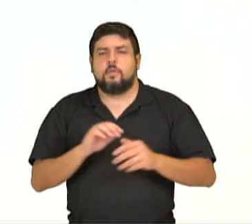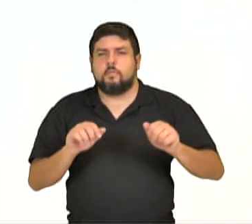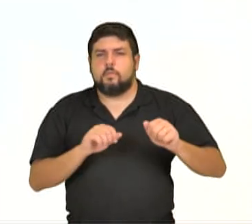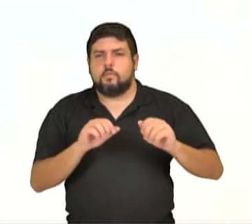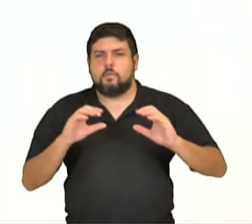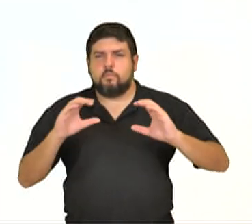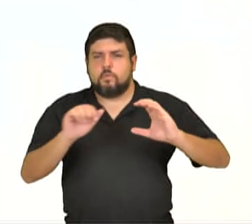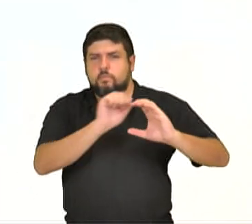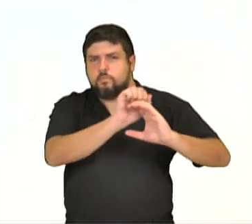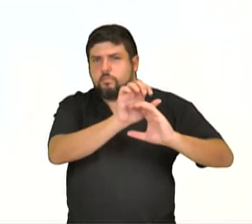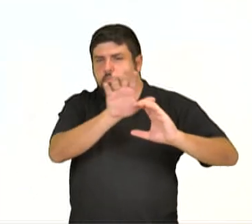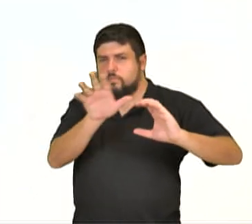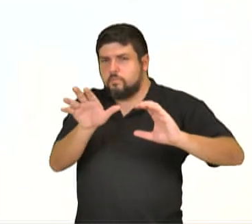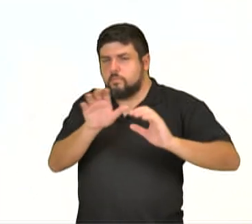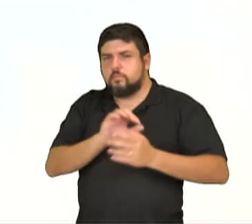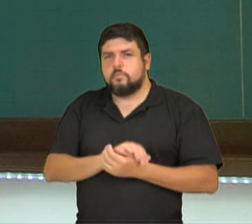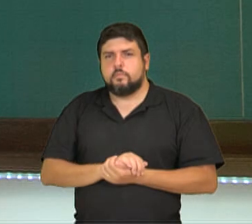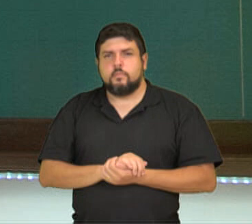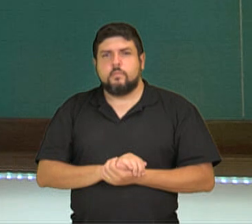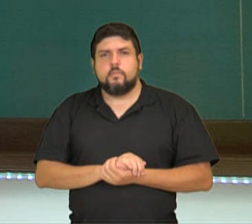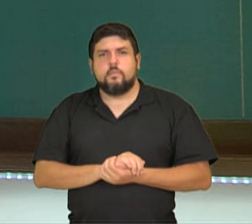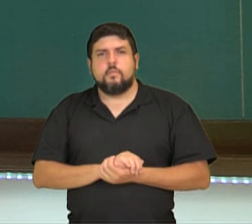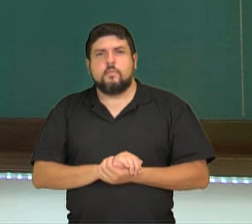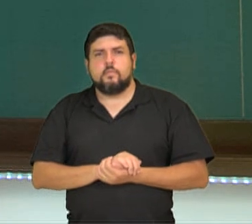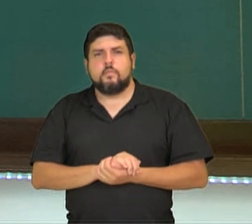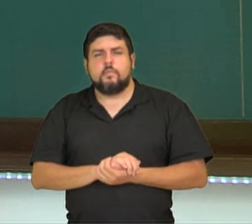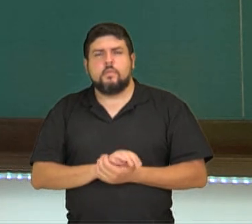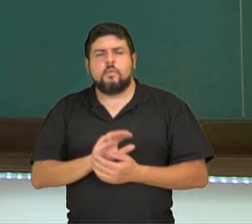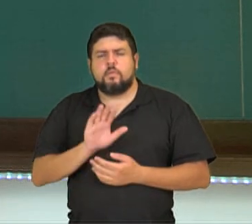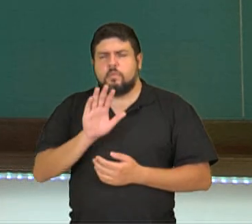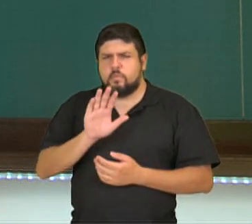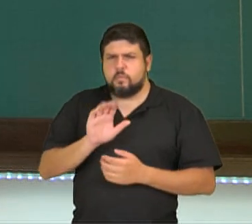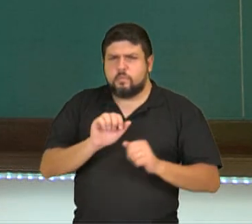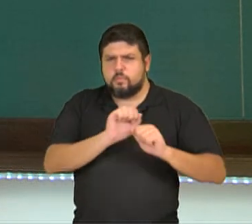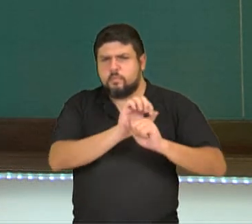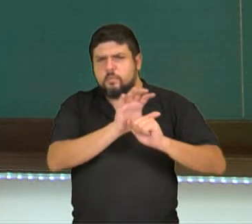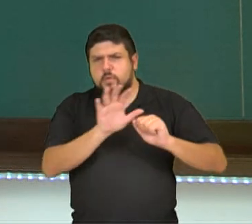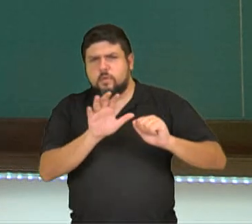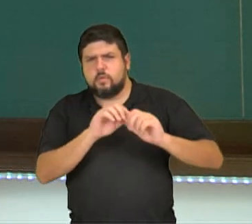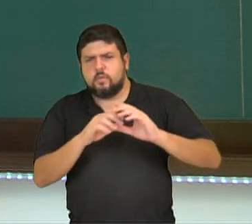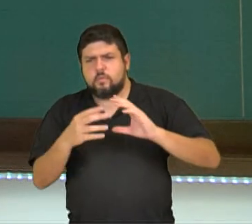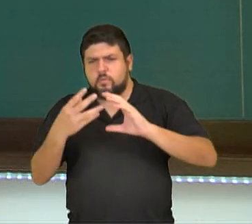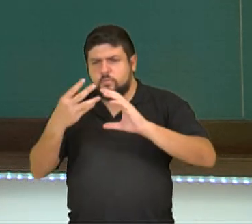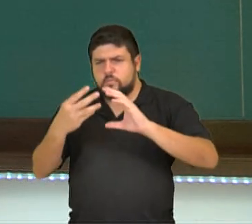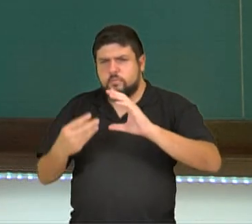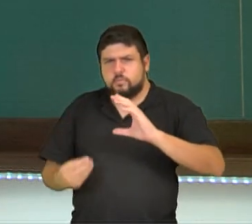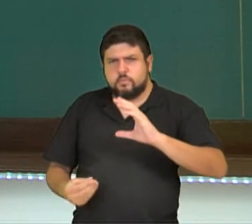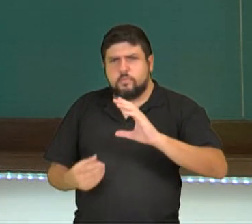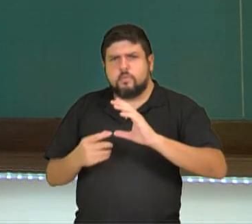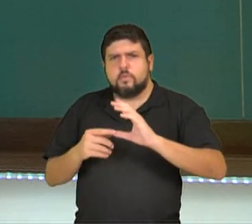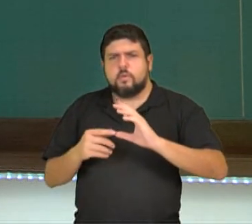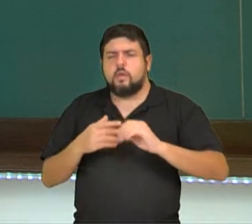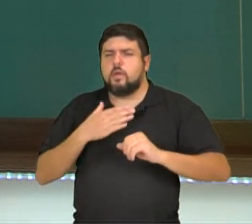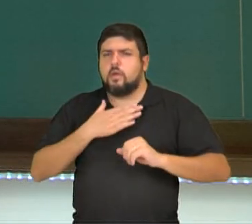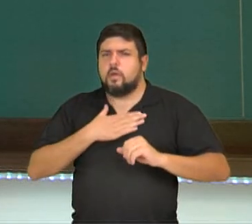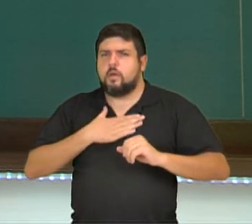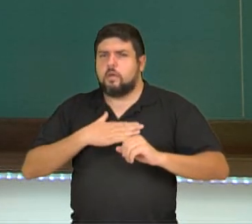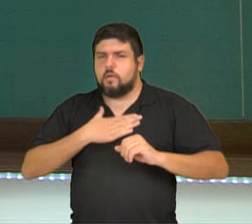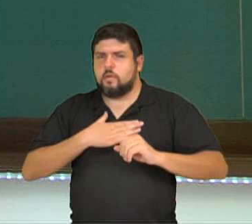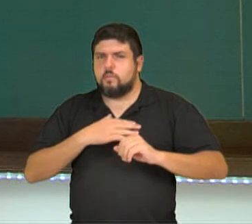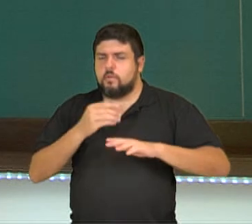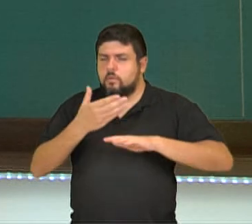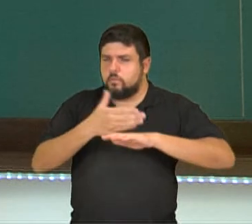distributiva. Propriedade distributiva, nós não estamos conversando sobre fatoração? Respira aí,